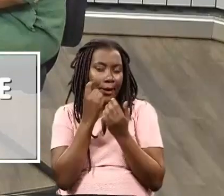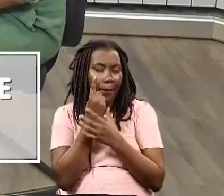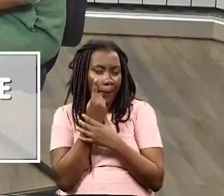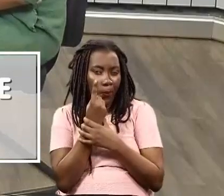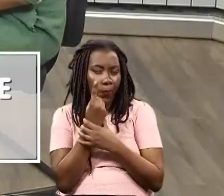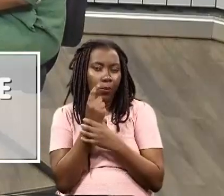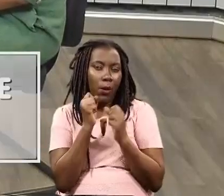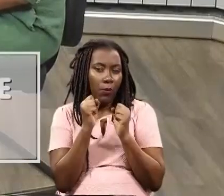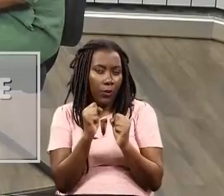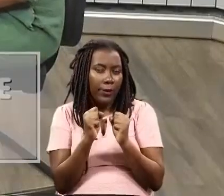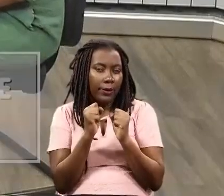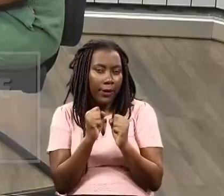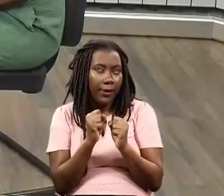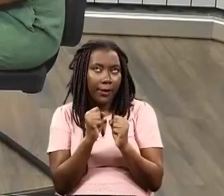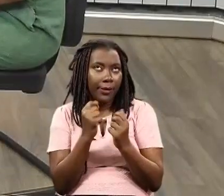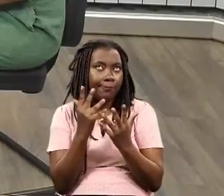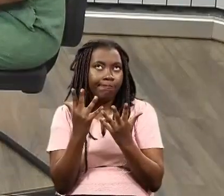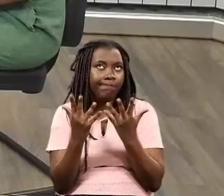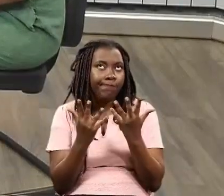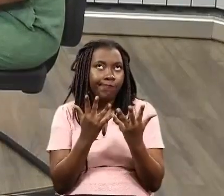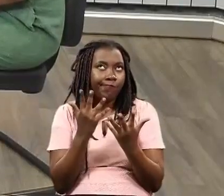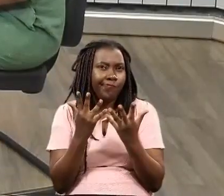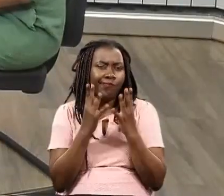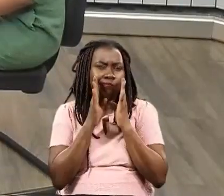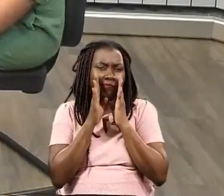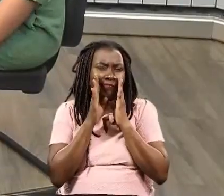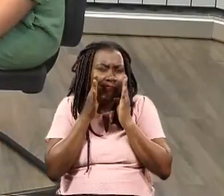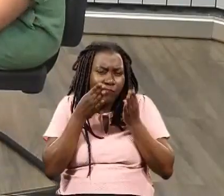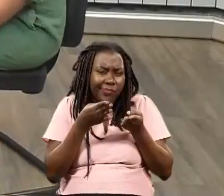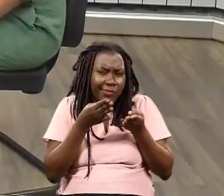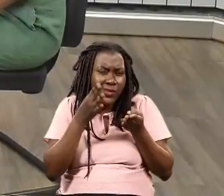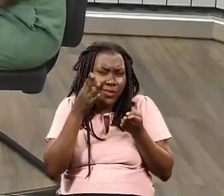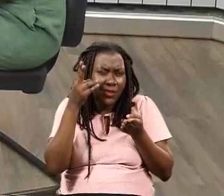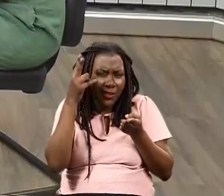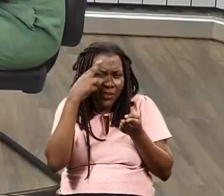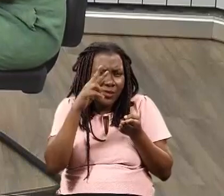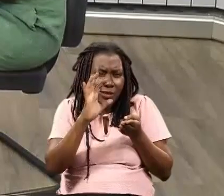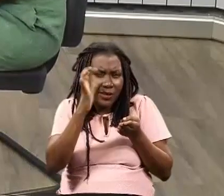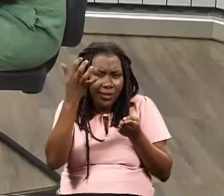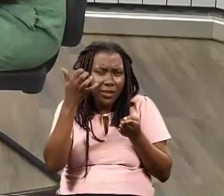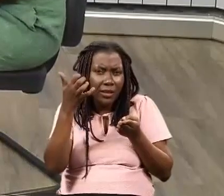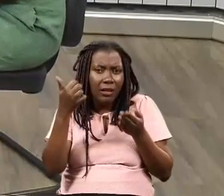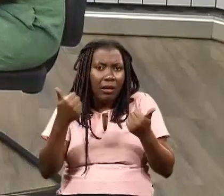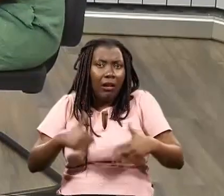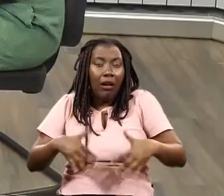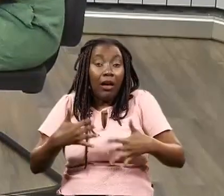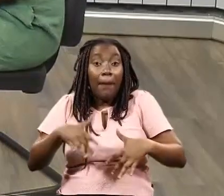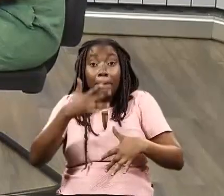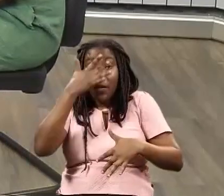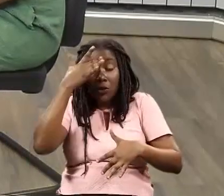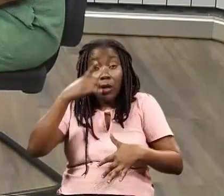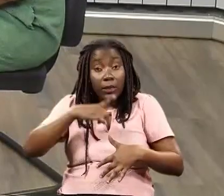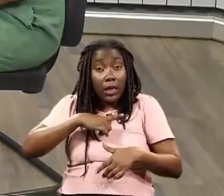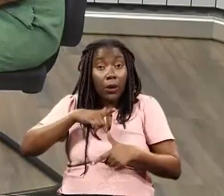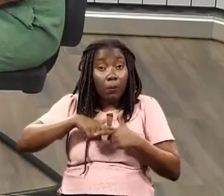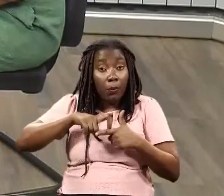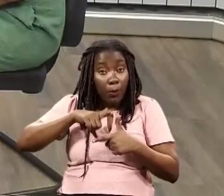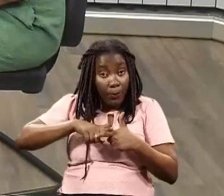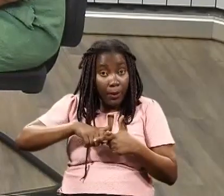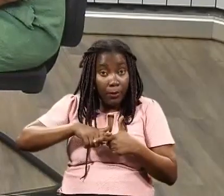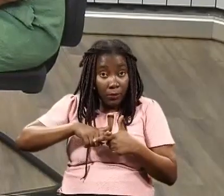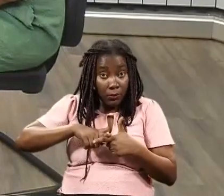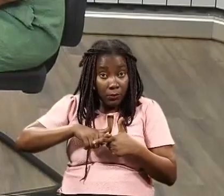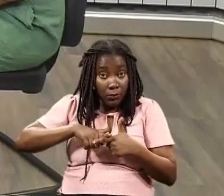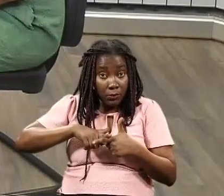para poder especificar essa situação do pânico, né? A pessoa tem algum problema